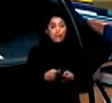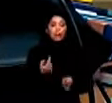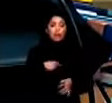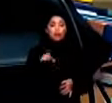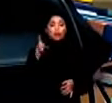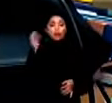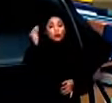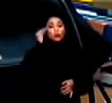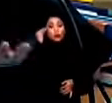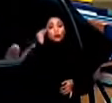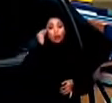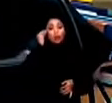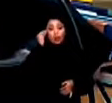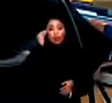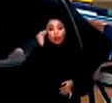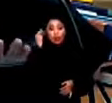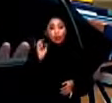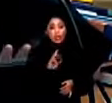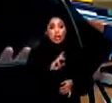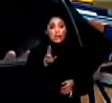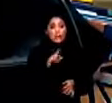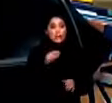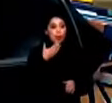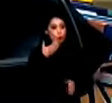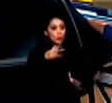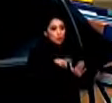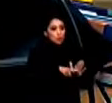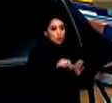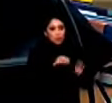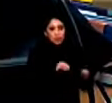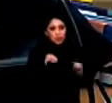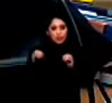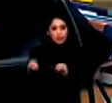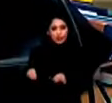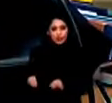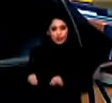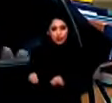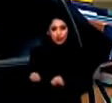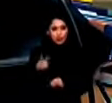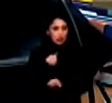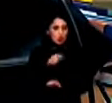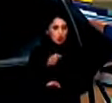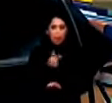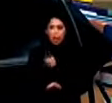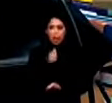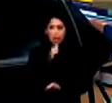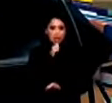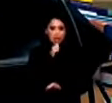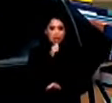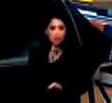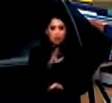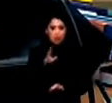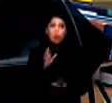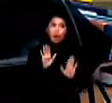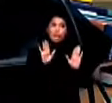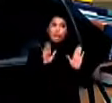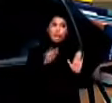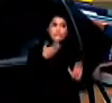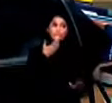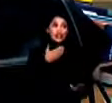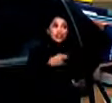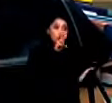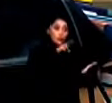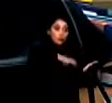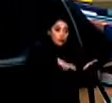engano, não pedi destaque até o presente momento. Eu costumo pedir vistas